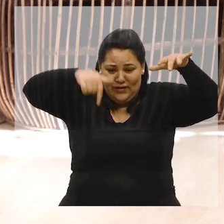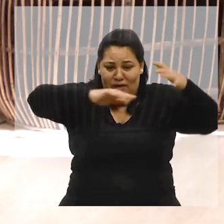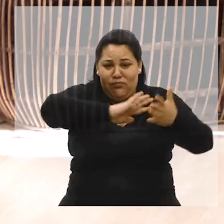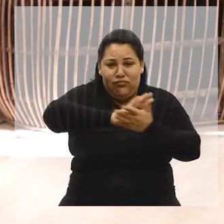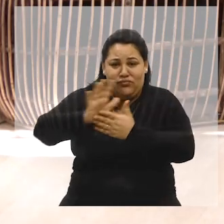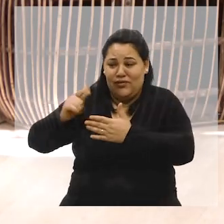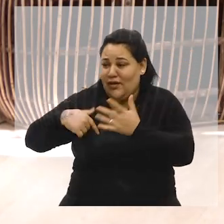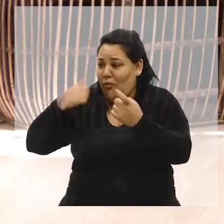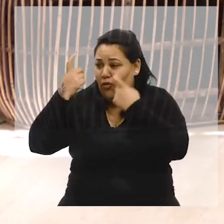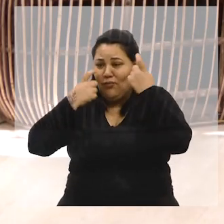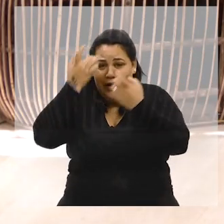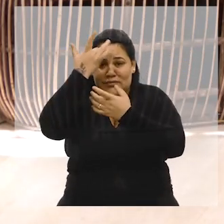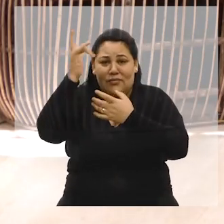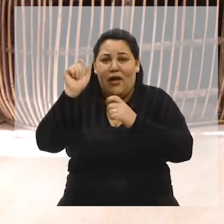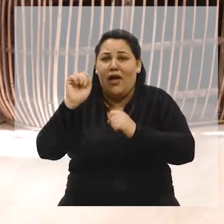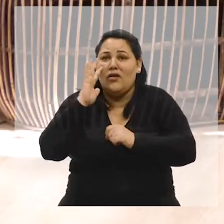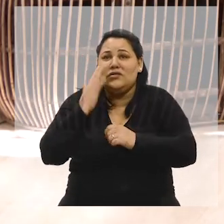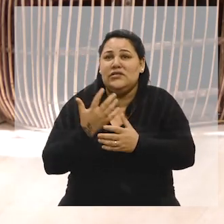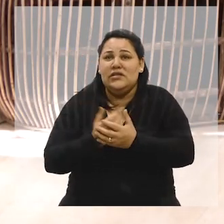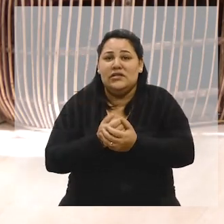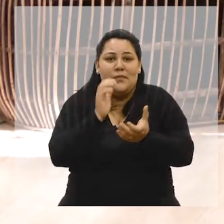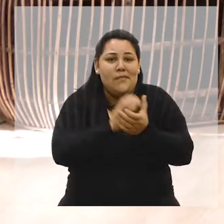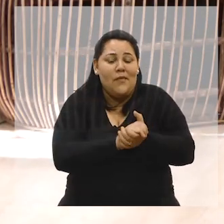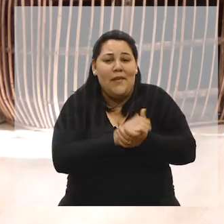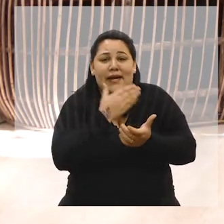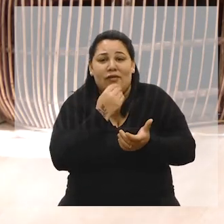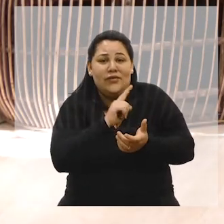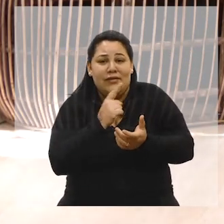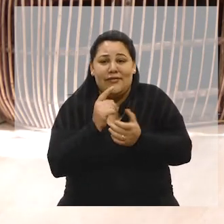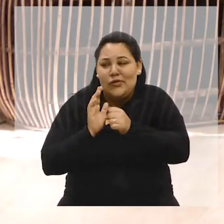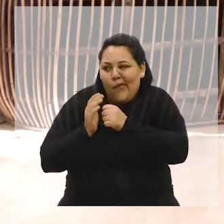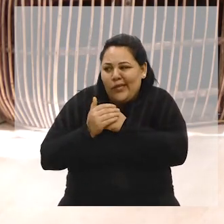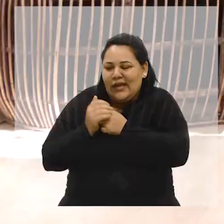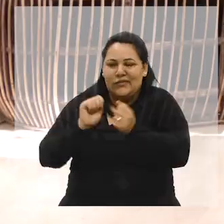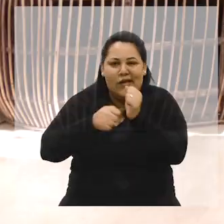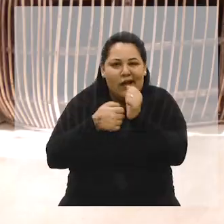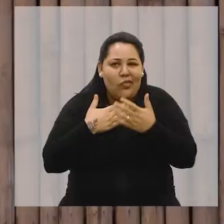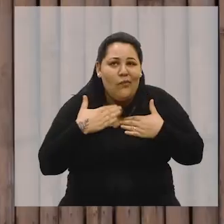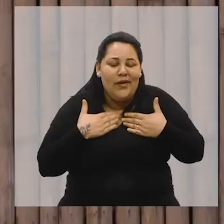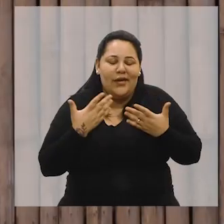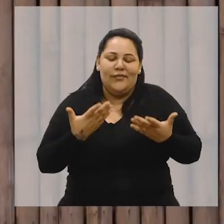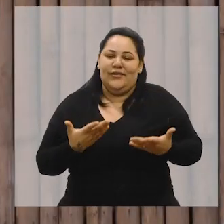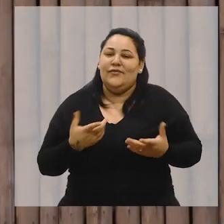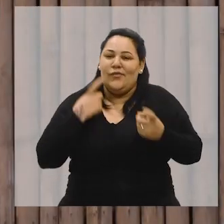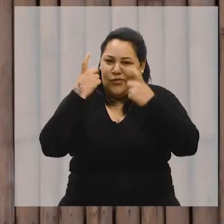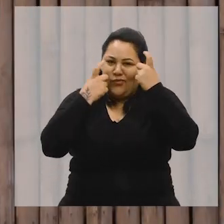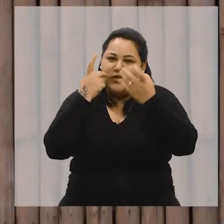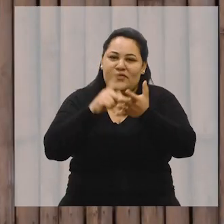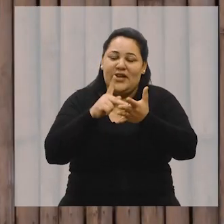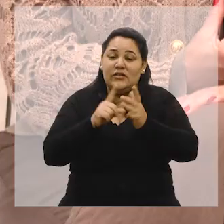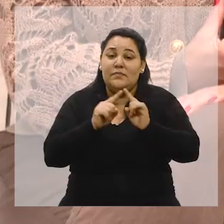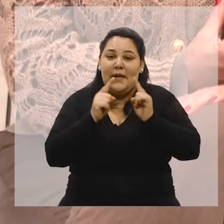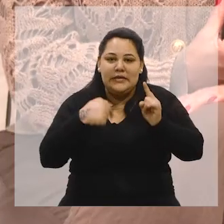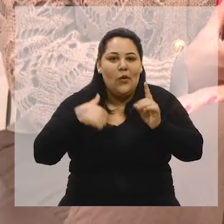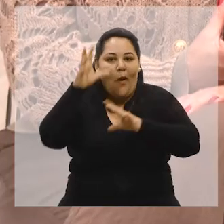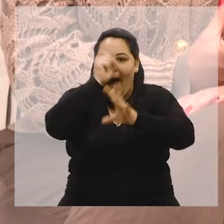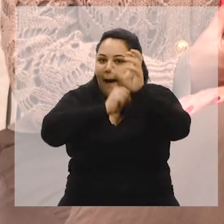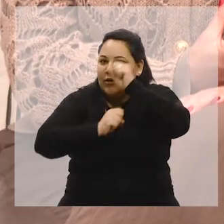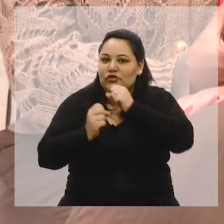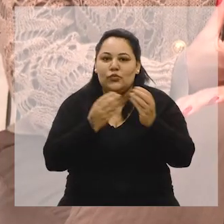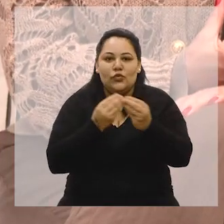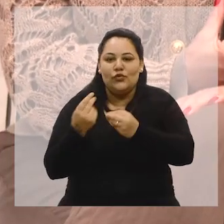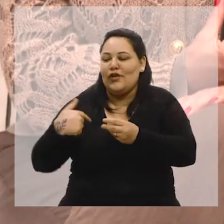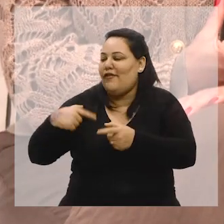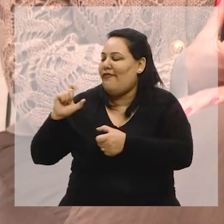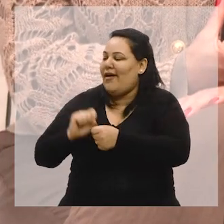muito preocupada, não sabia o que estava acontecendo, se meu marido não estava me escondendo nada, sabe? Então, mas enfim, assim, foi um grande